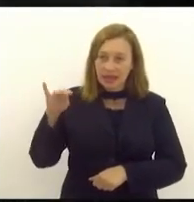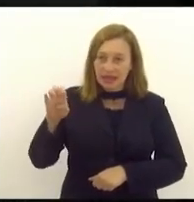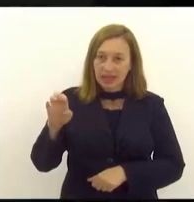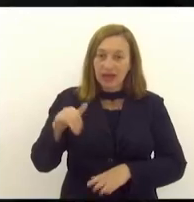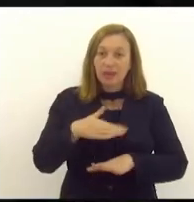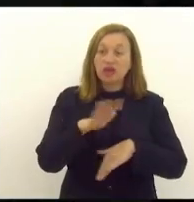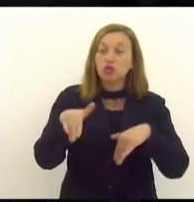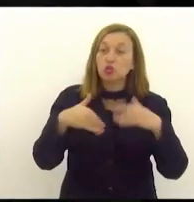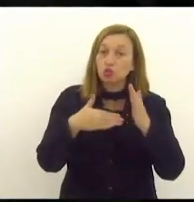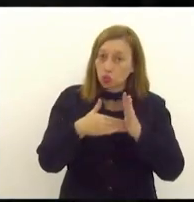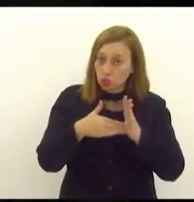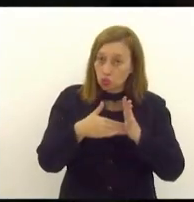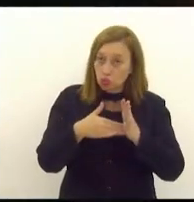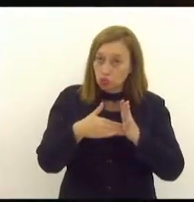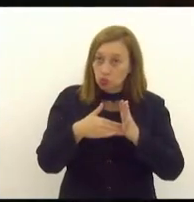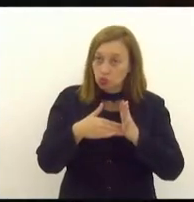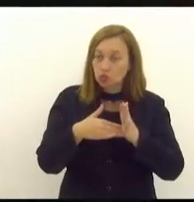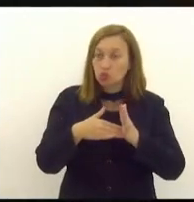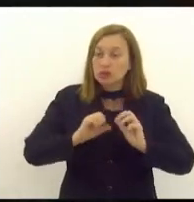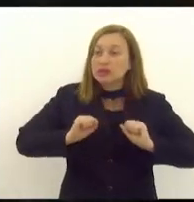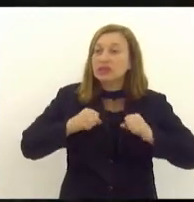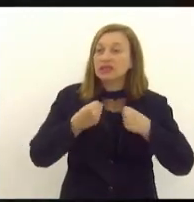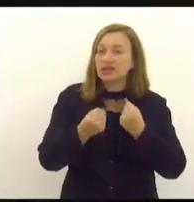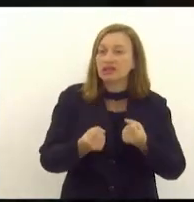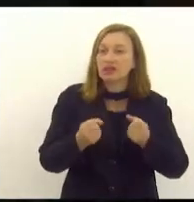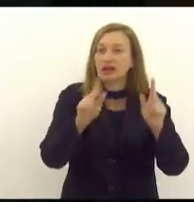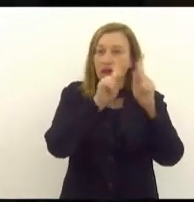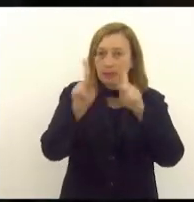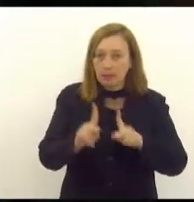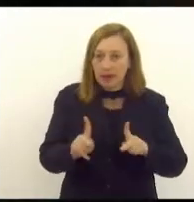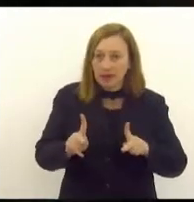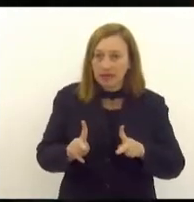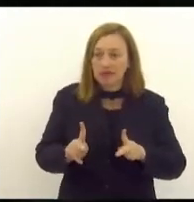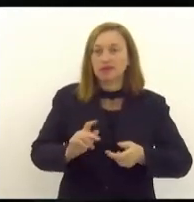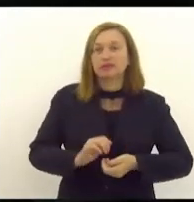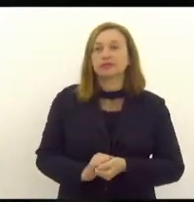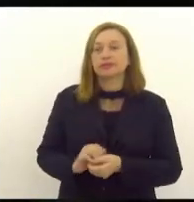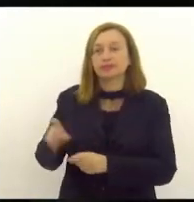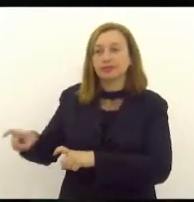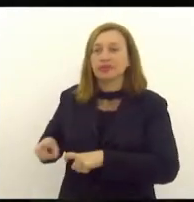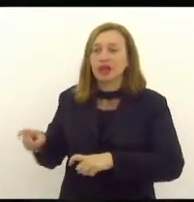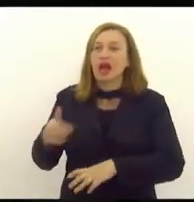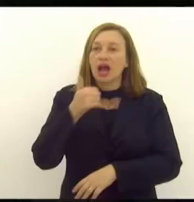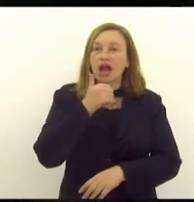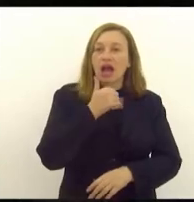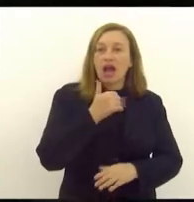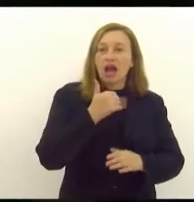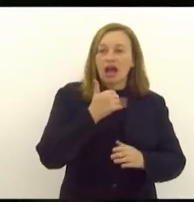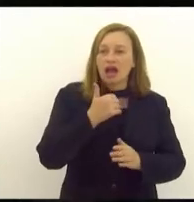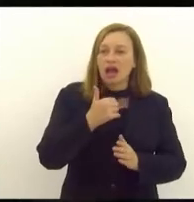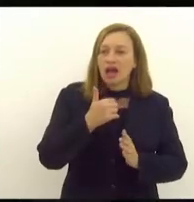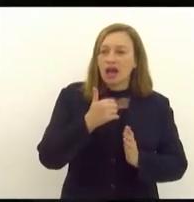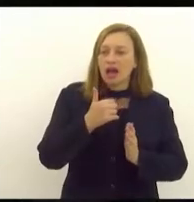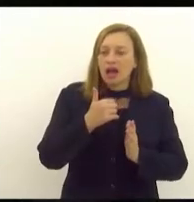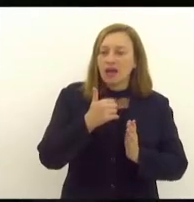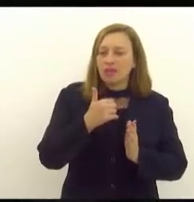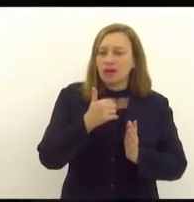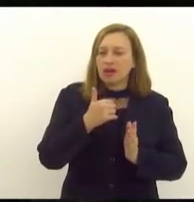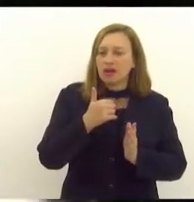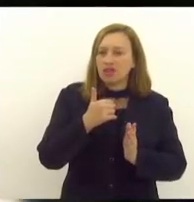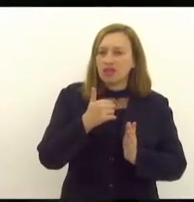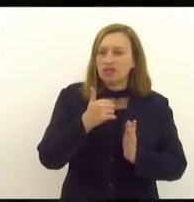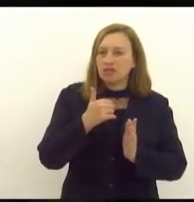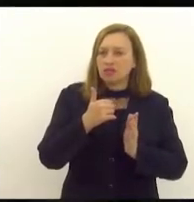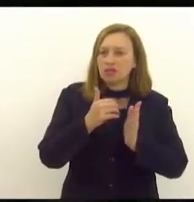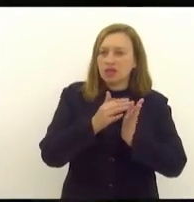que defendem a paz no campo a mãe Bernardete por acaso era aí alorixá mas